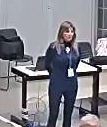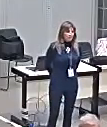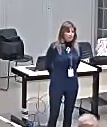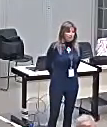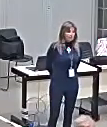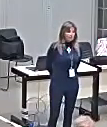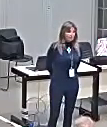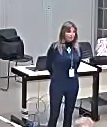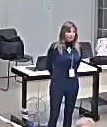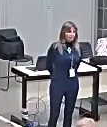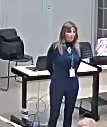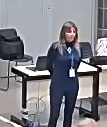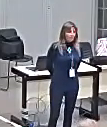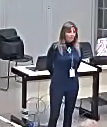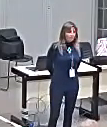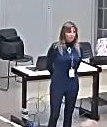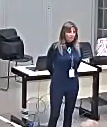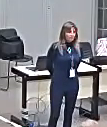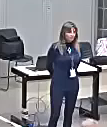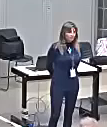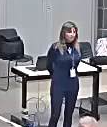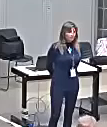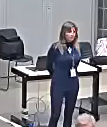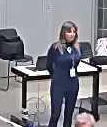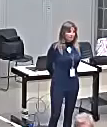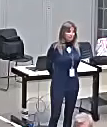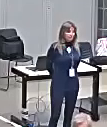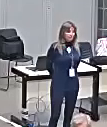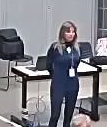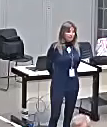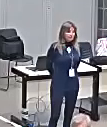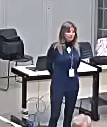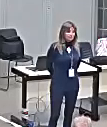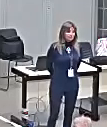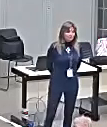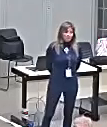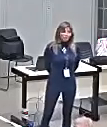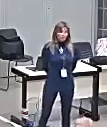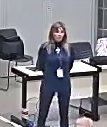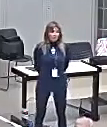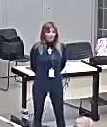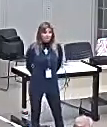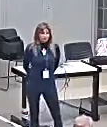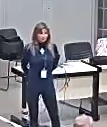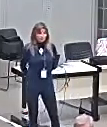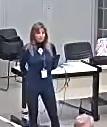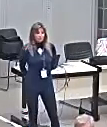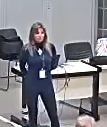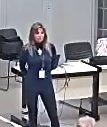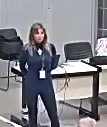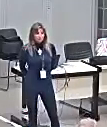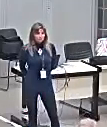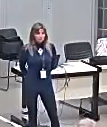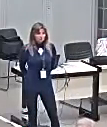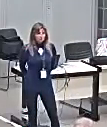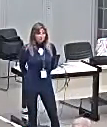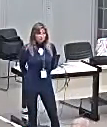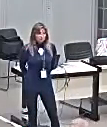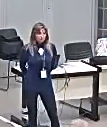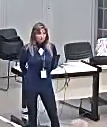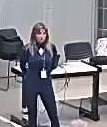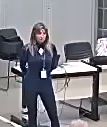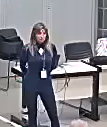Denise e os demais companheiros e companheiros que aind se encontram aqui eh vocês vão poder contar com o meu mandato pra gente impulsionar